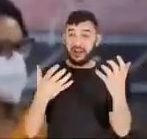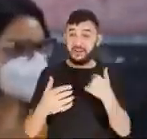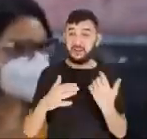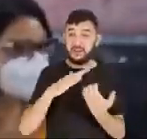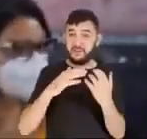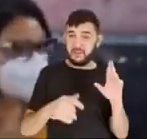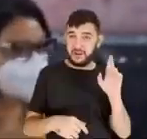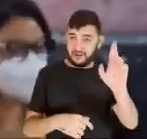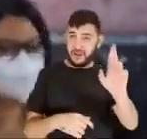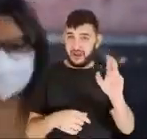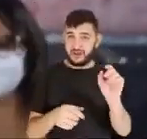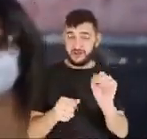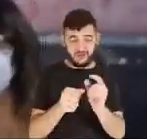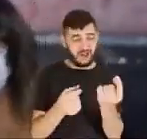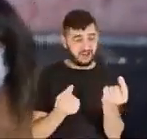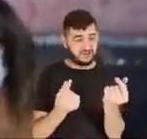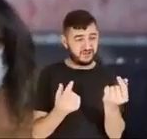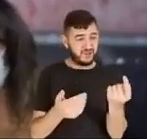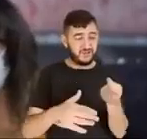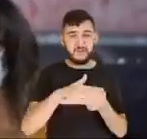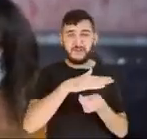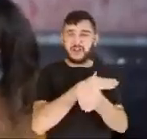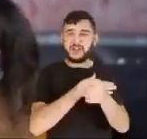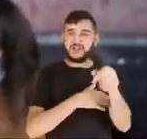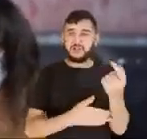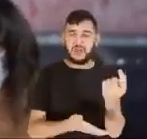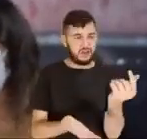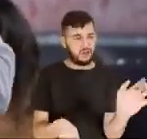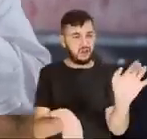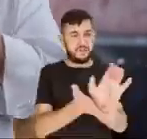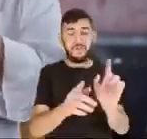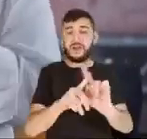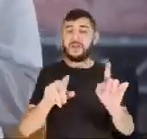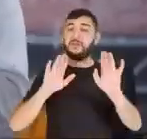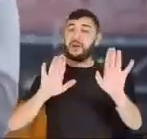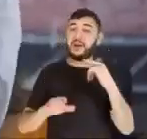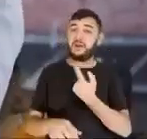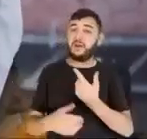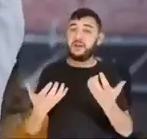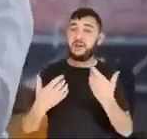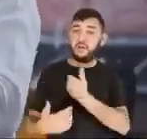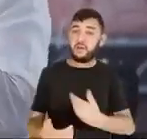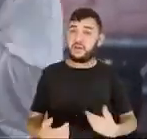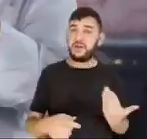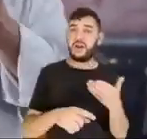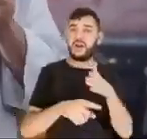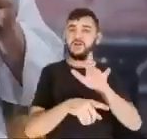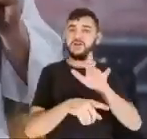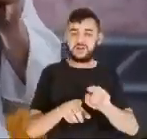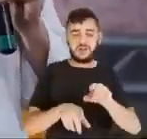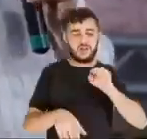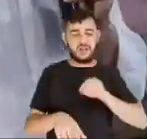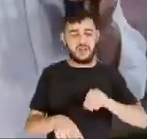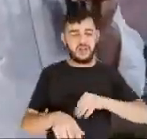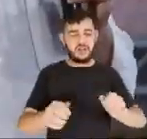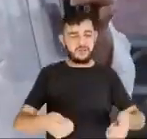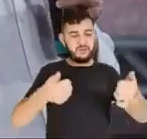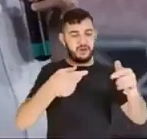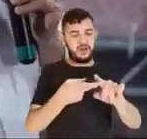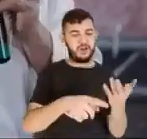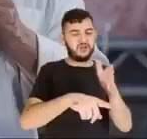indutor do crescimento econômico, de ser o indutor da distribuição de renda, de ser o indutor da melhoria da qualidade da